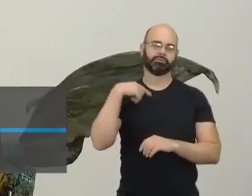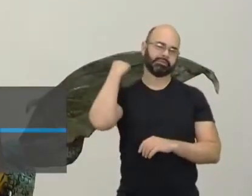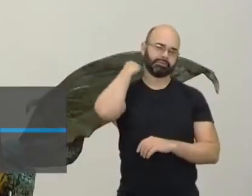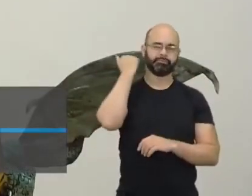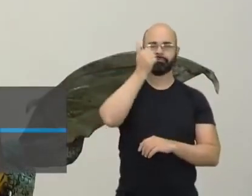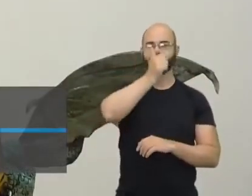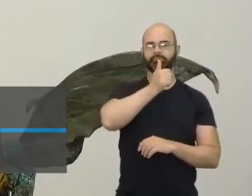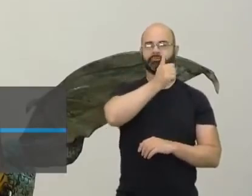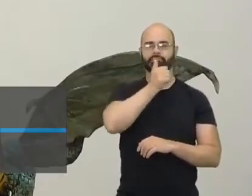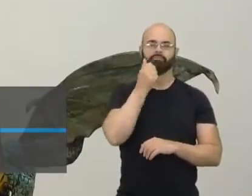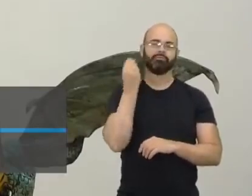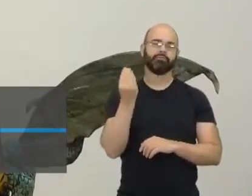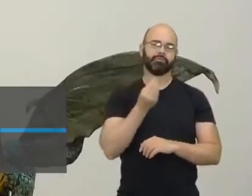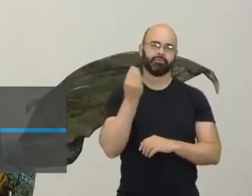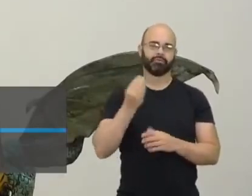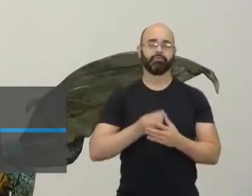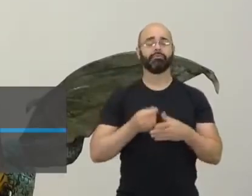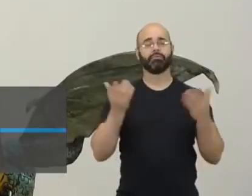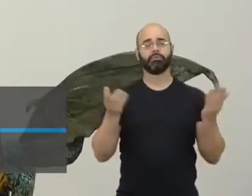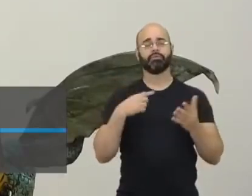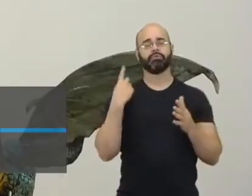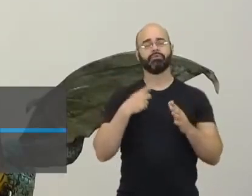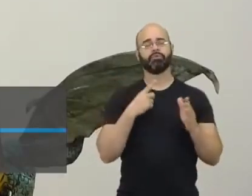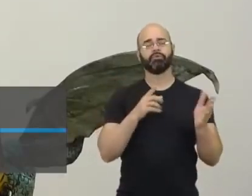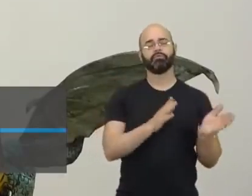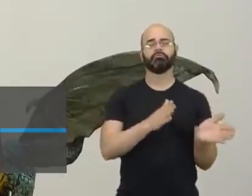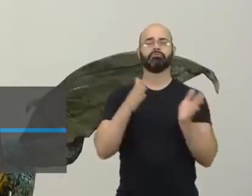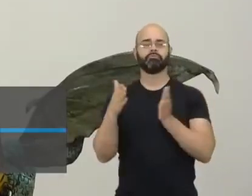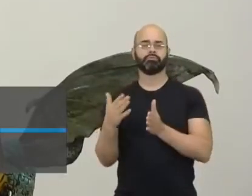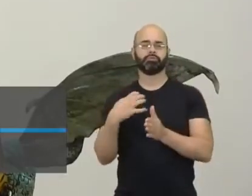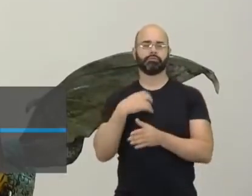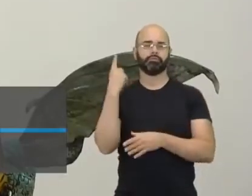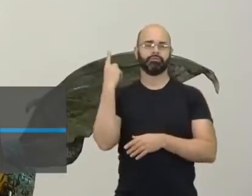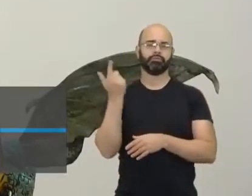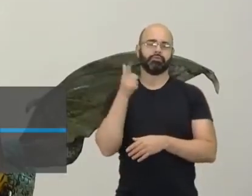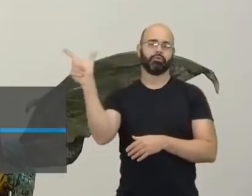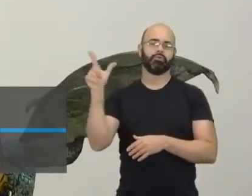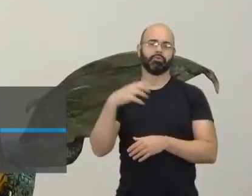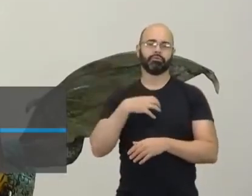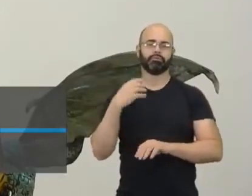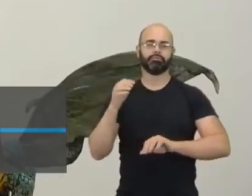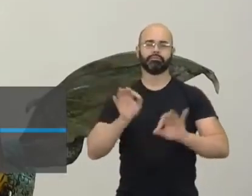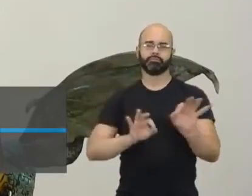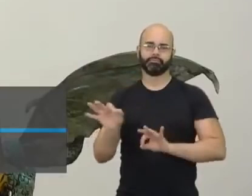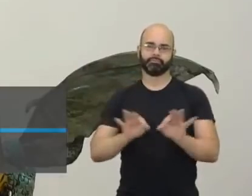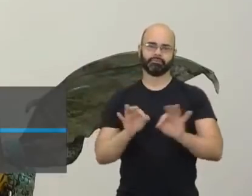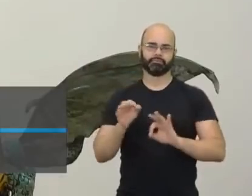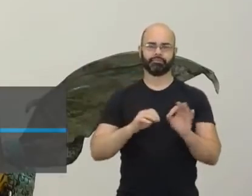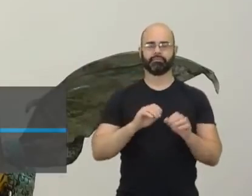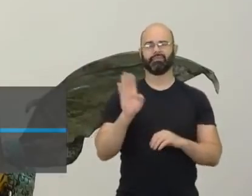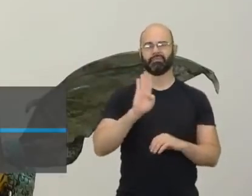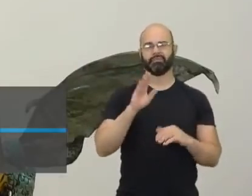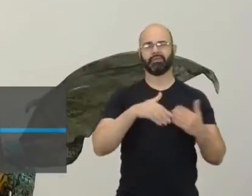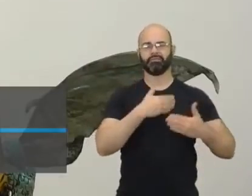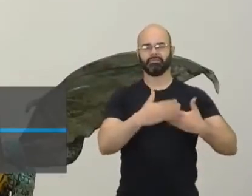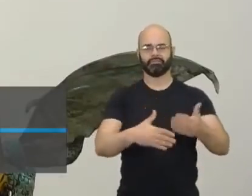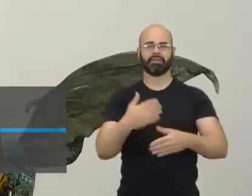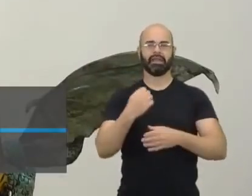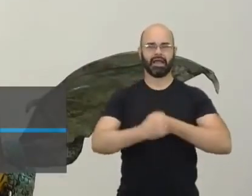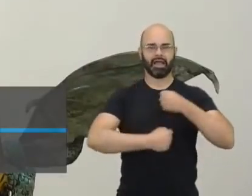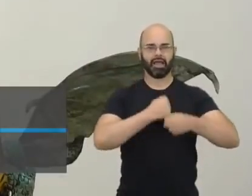vamos buscar uma outra alternativa para a gente se organizar. Ao longo do nosso bimestre, ao longo do ano, nós vemos aí